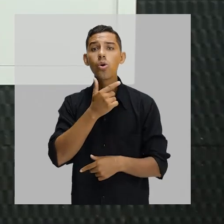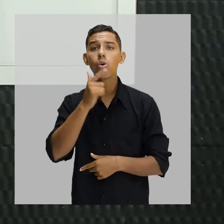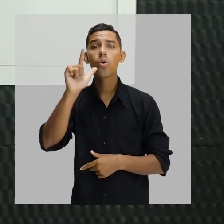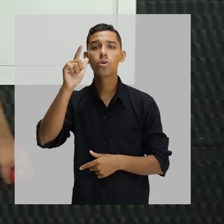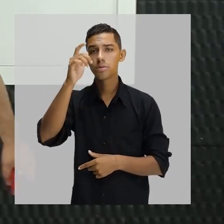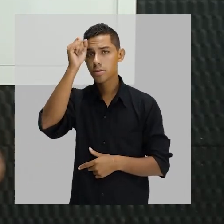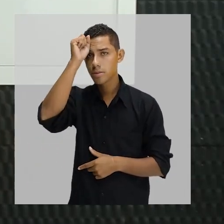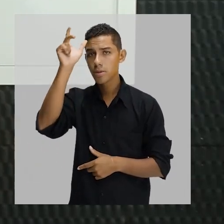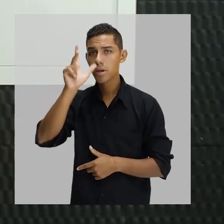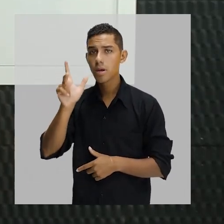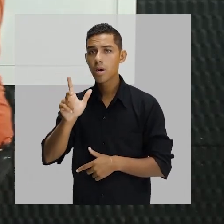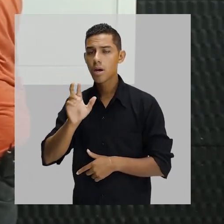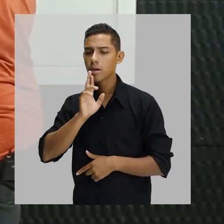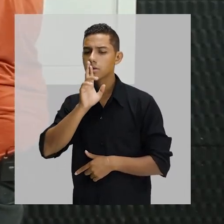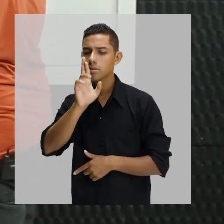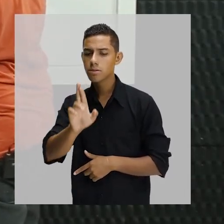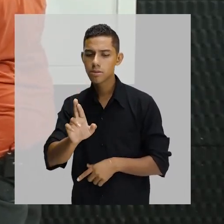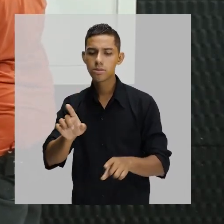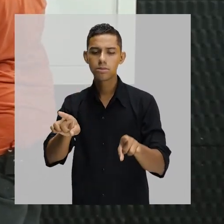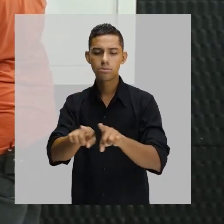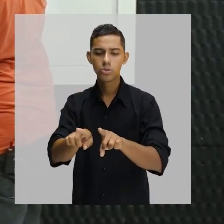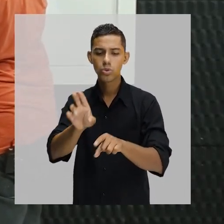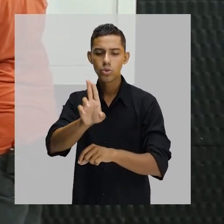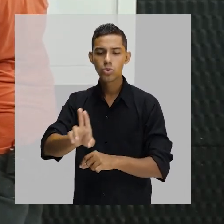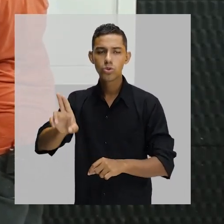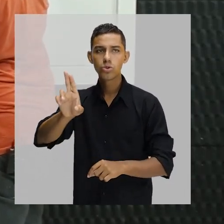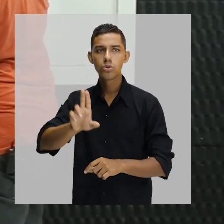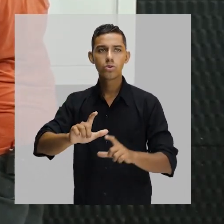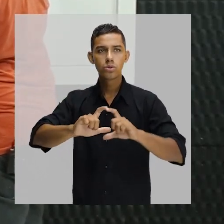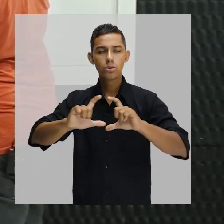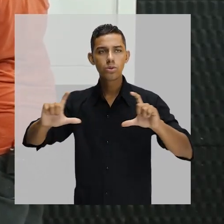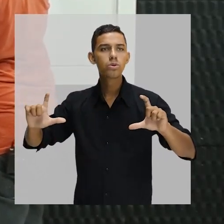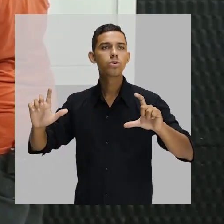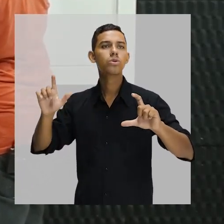movimento uniforme. Poderia ser resolvida utilizando, ó,